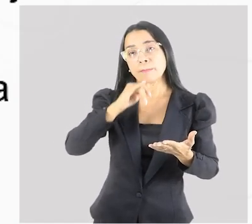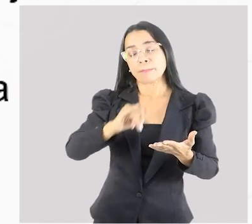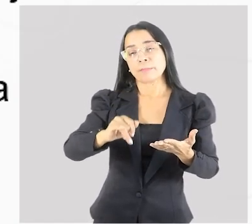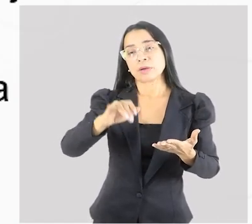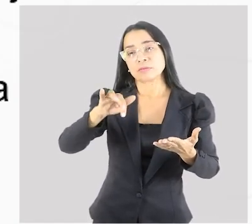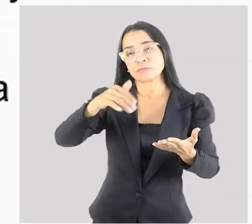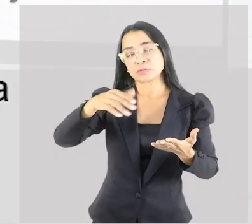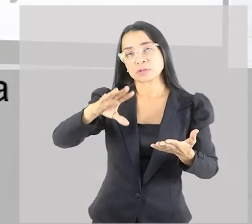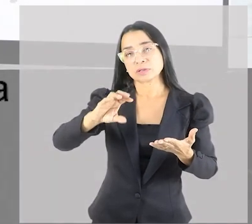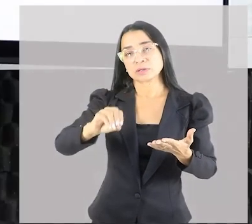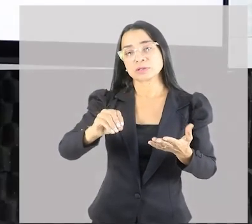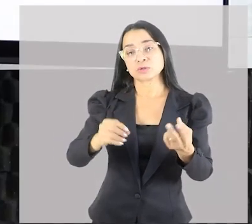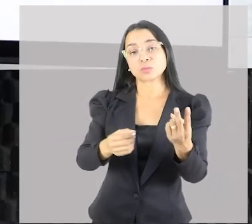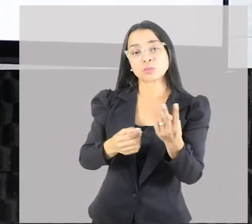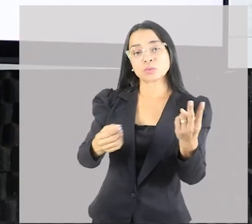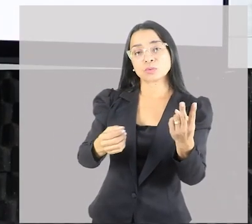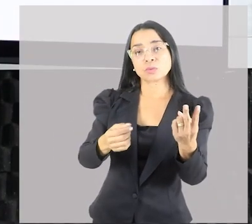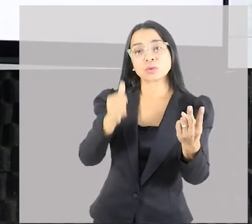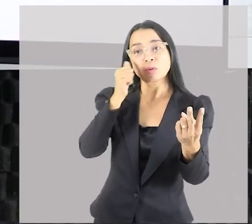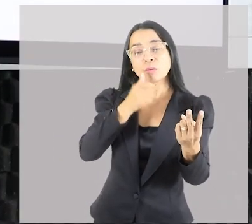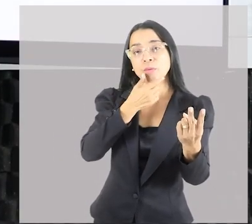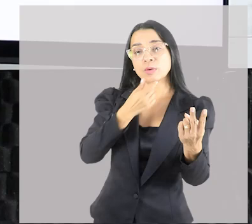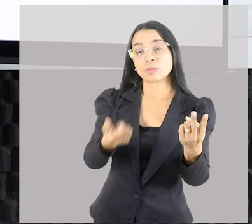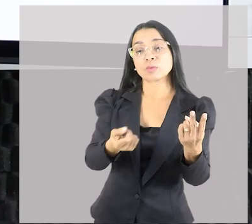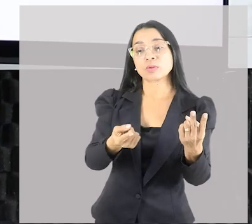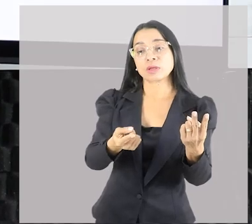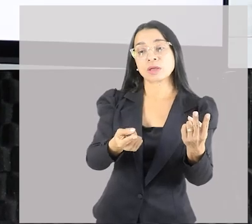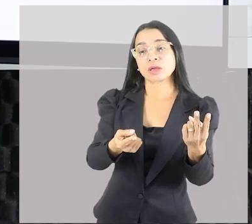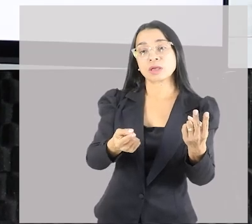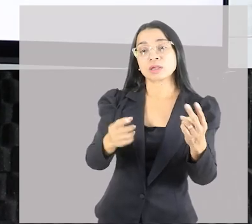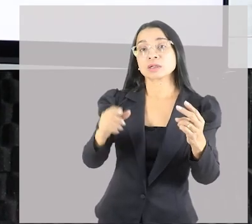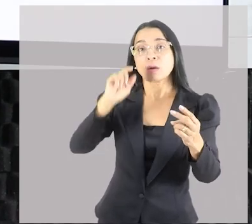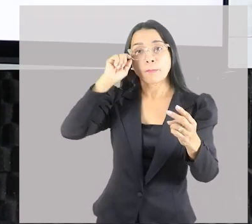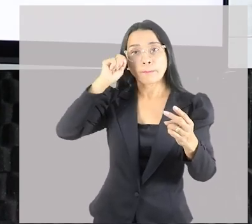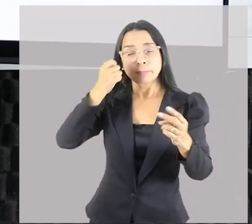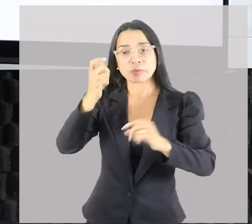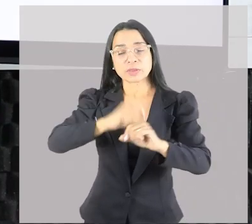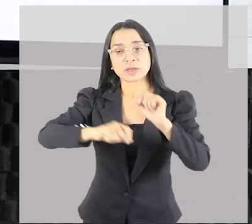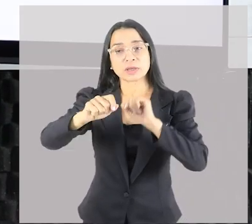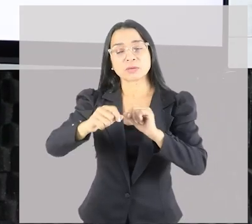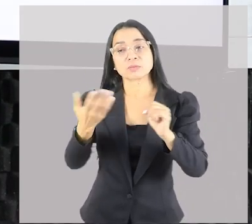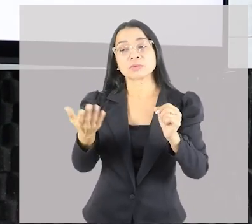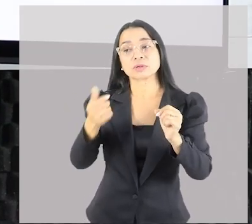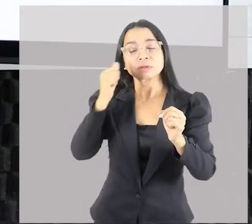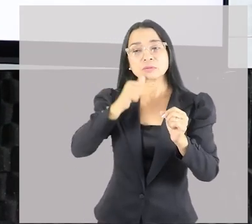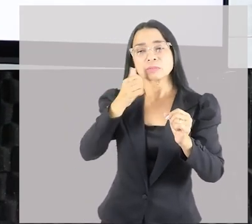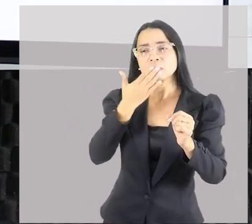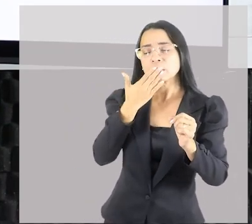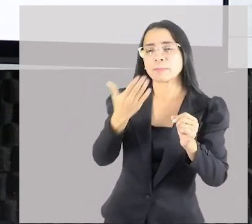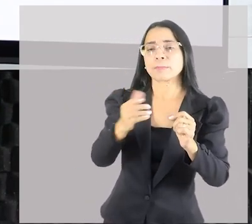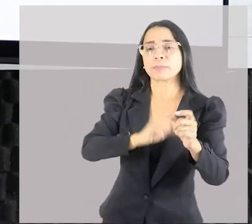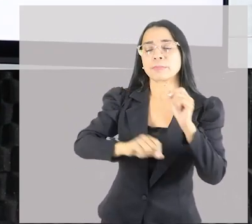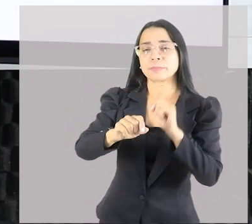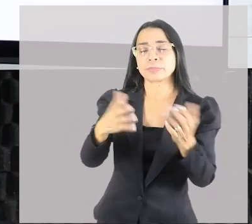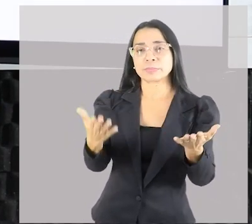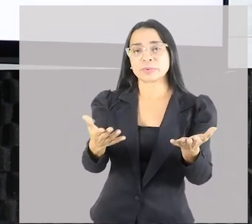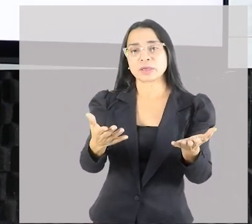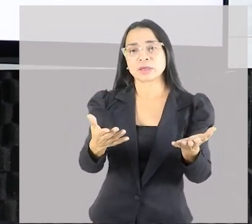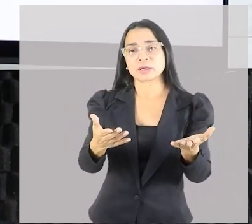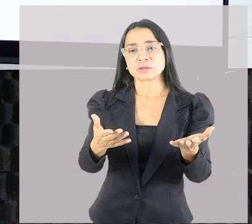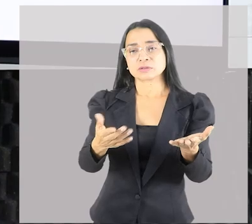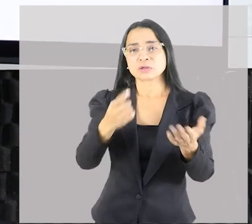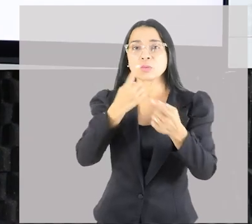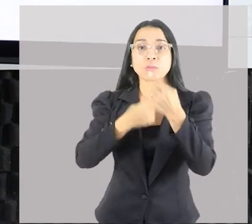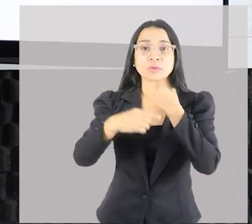moram na fazenda. Catirina está grávida, e aí ela pede, como desejo da grávida, que Pai Francisco, ou Pai Chico, para algumas pessoas chamam dessa